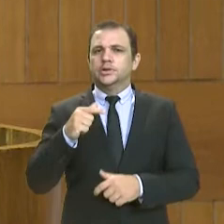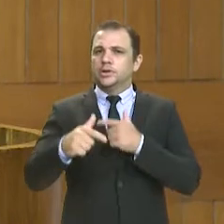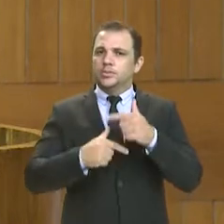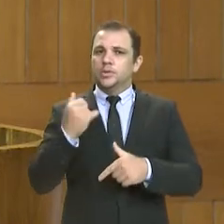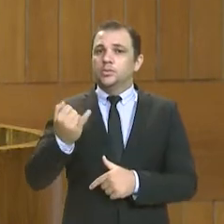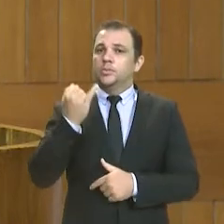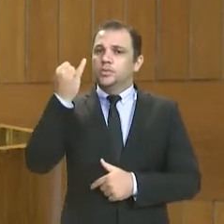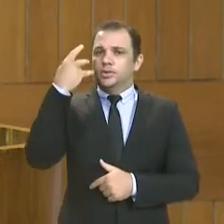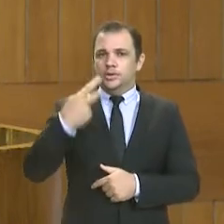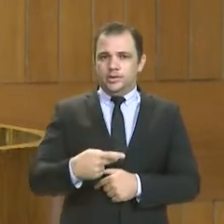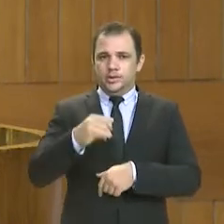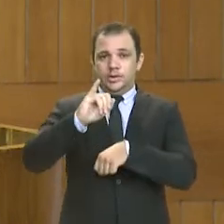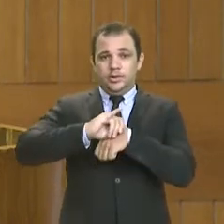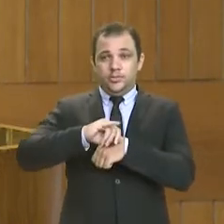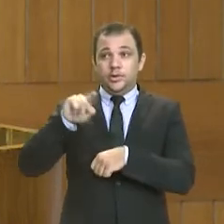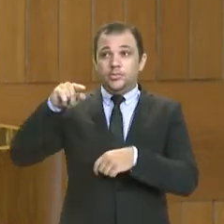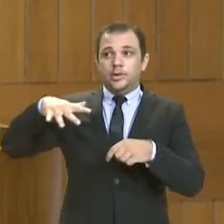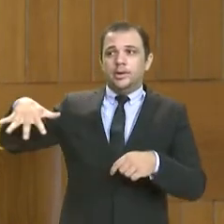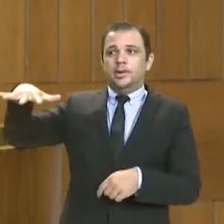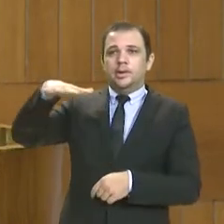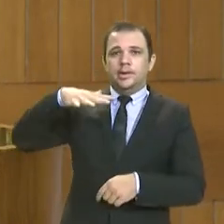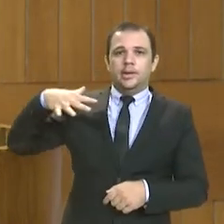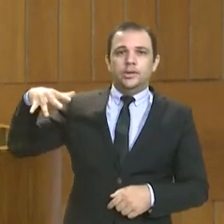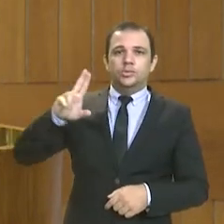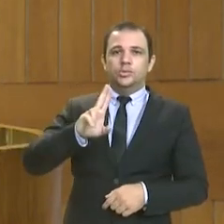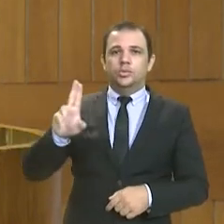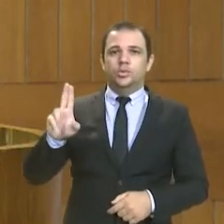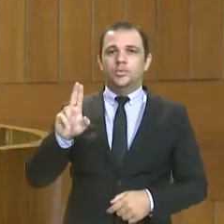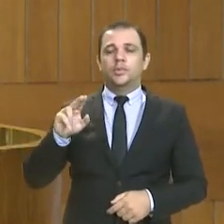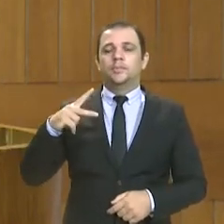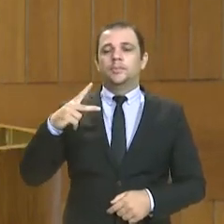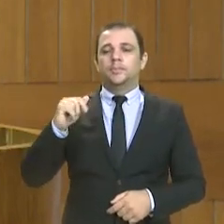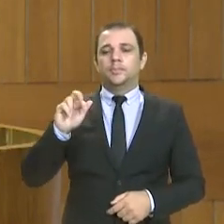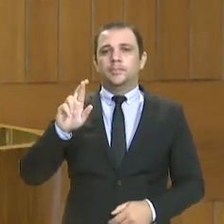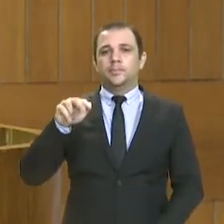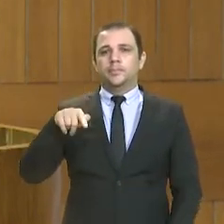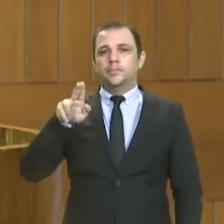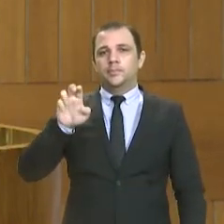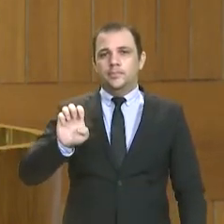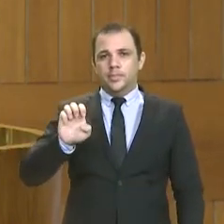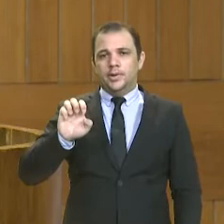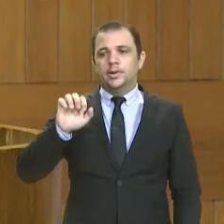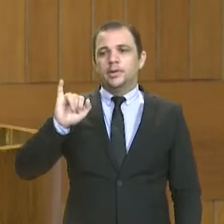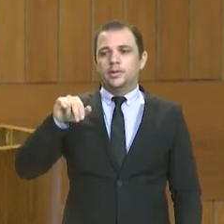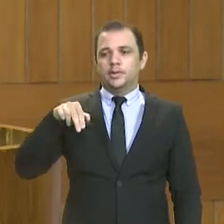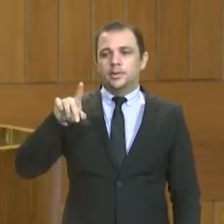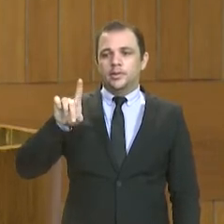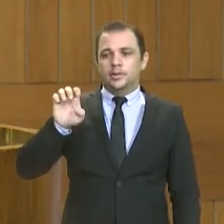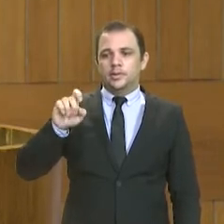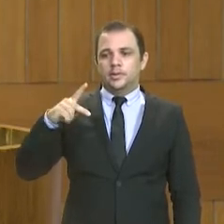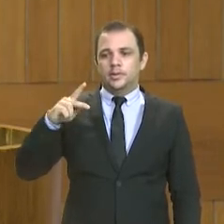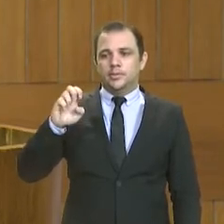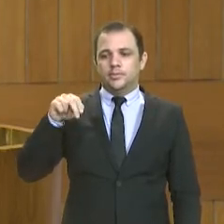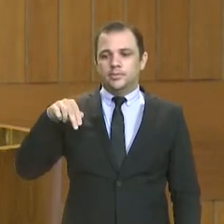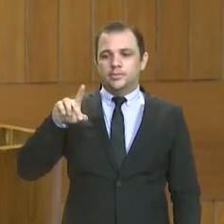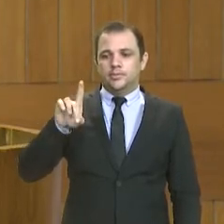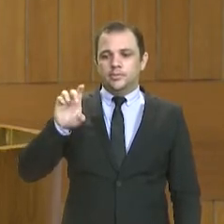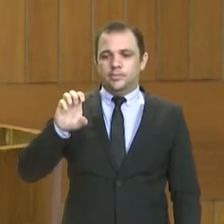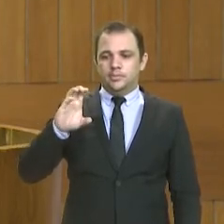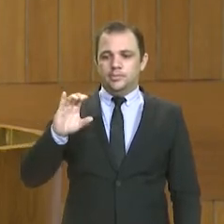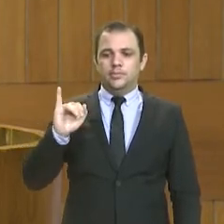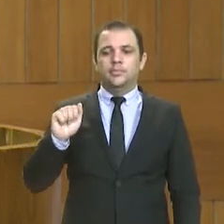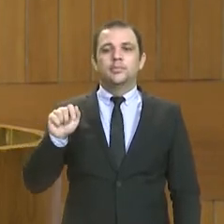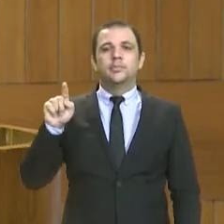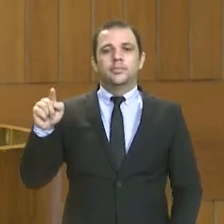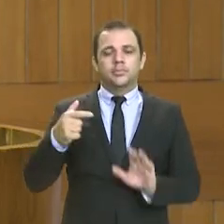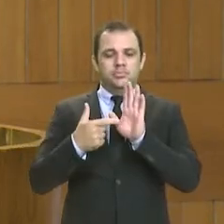Parque Independência, onde a exposição... de uma grande exposição do Maranhão, no Parque, na Expoema,